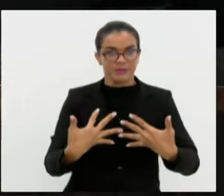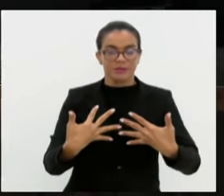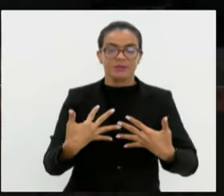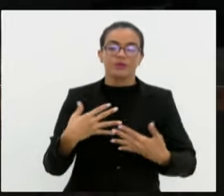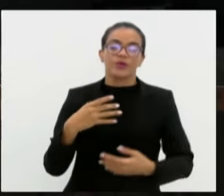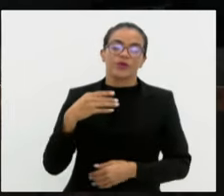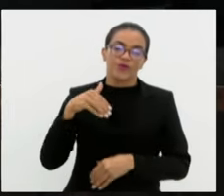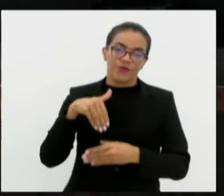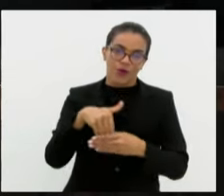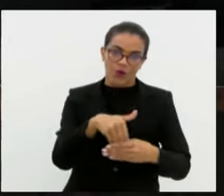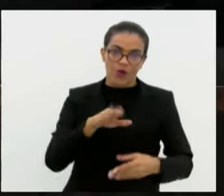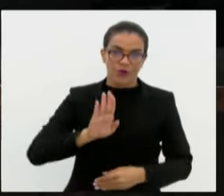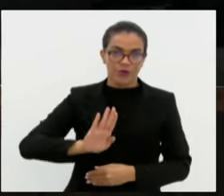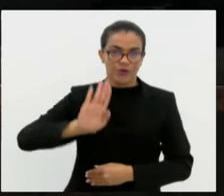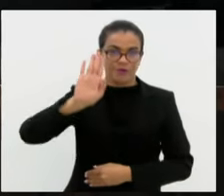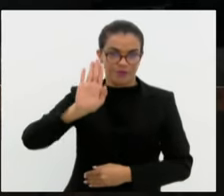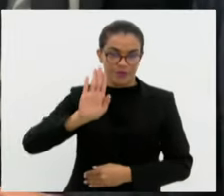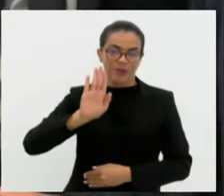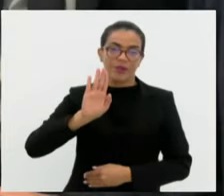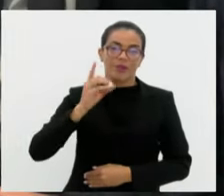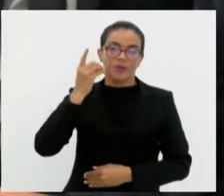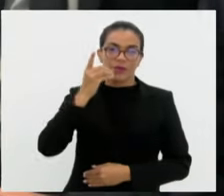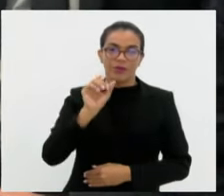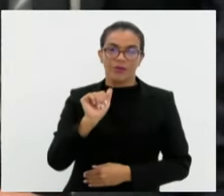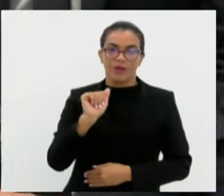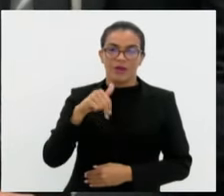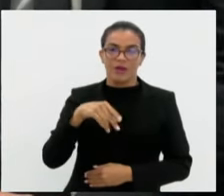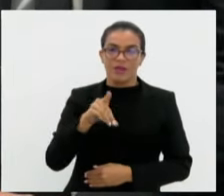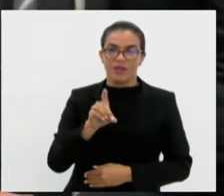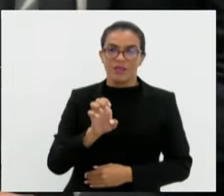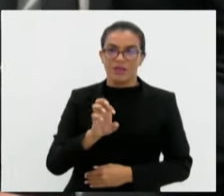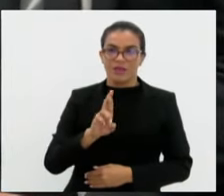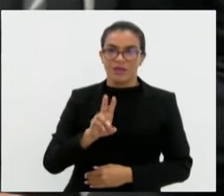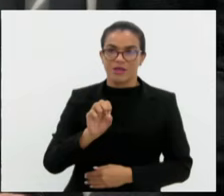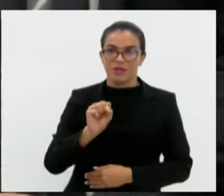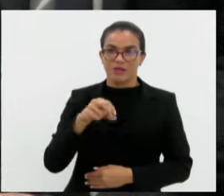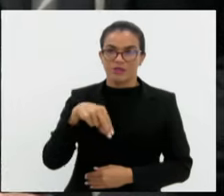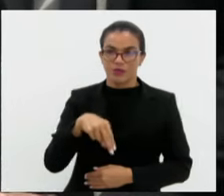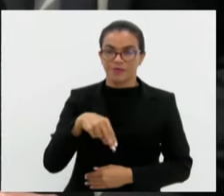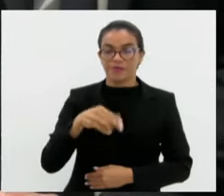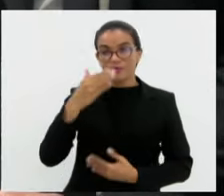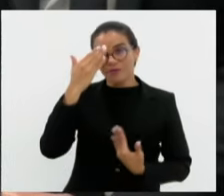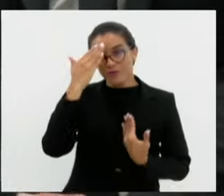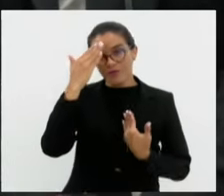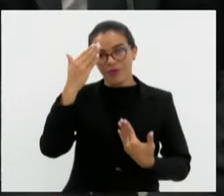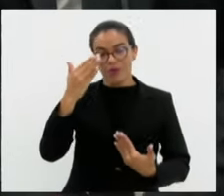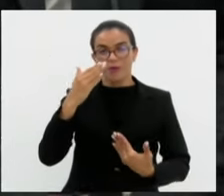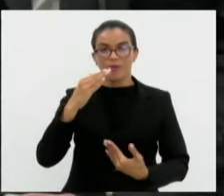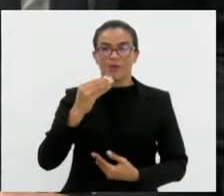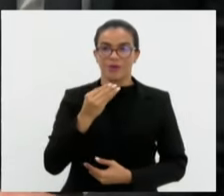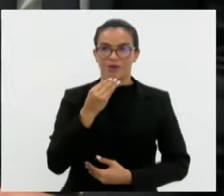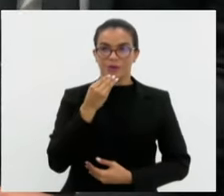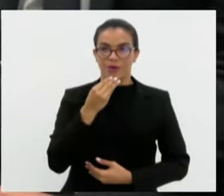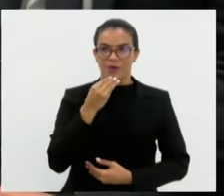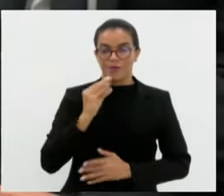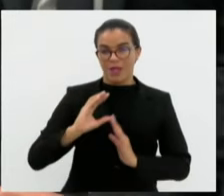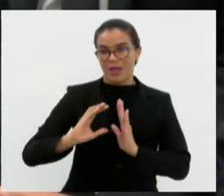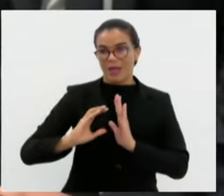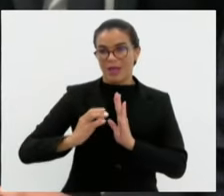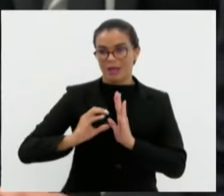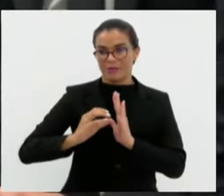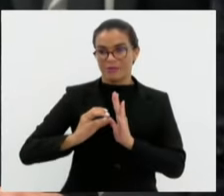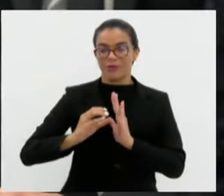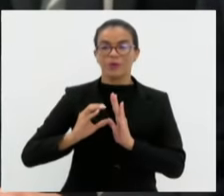PL, deputado Anderson Moraes. Senhor presidente, obrigado pela oportunidade. A bancada do Partido Liberal